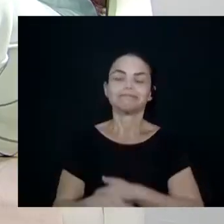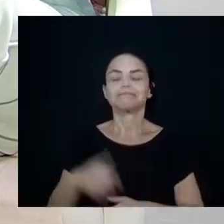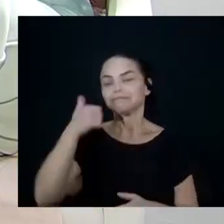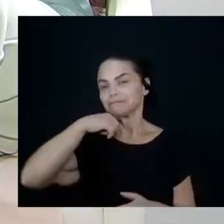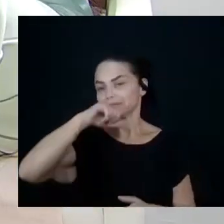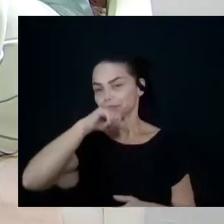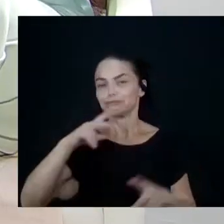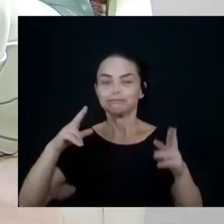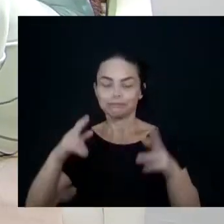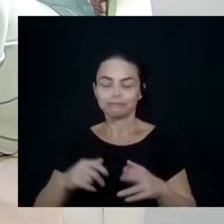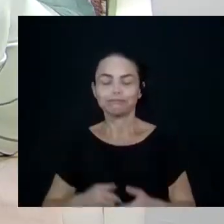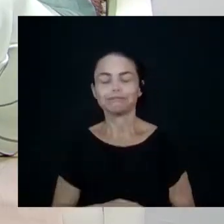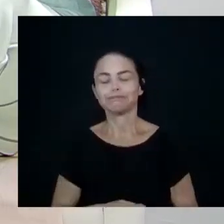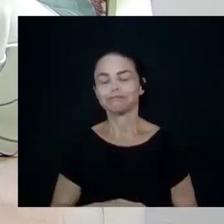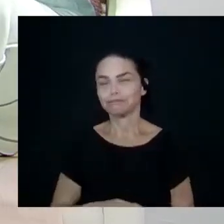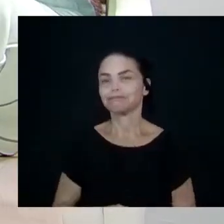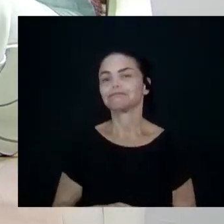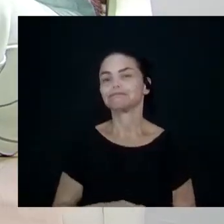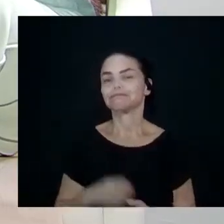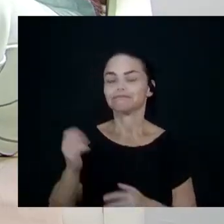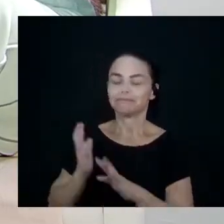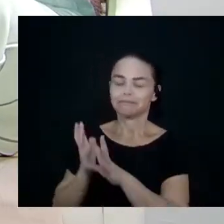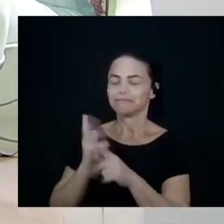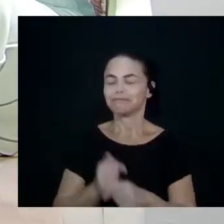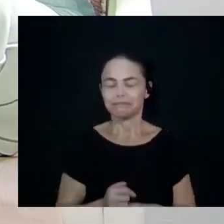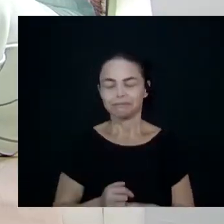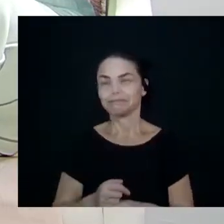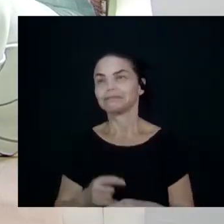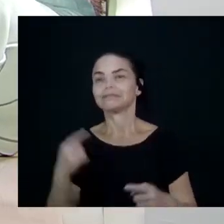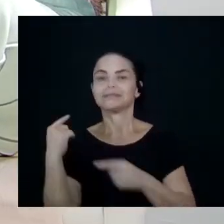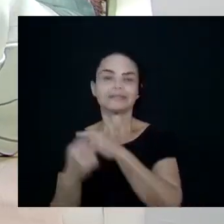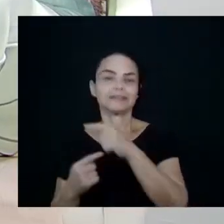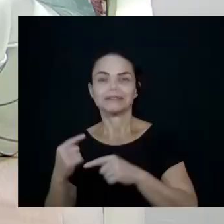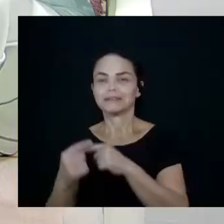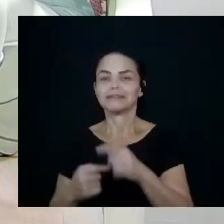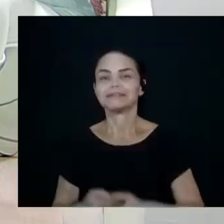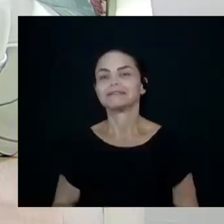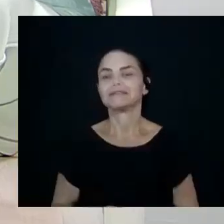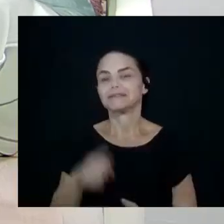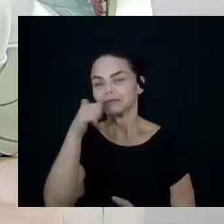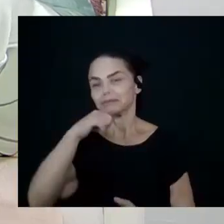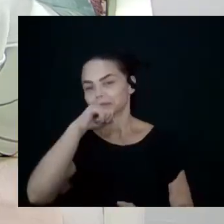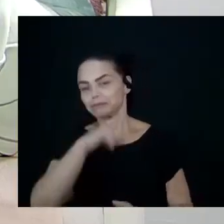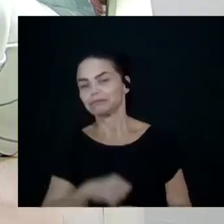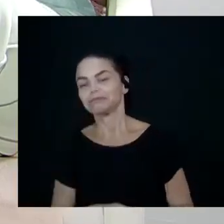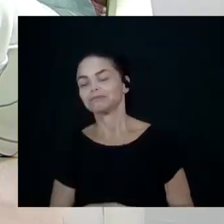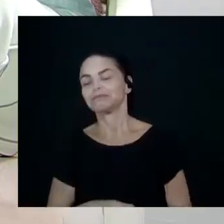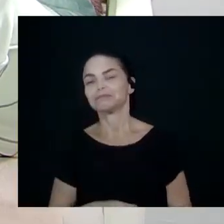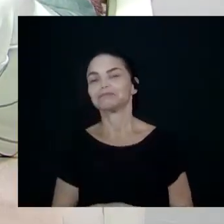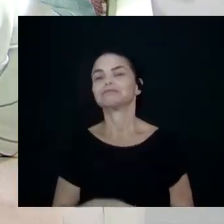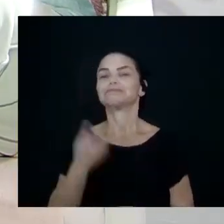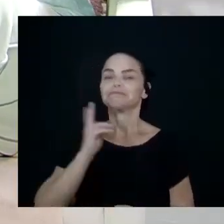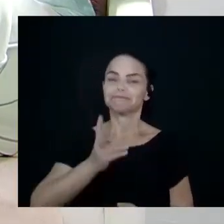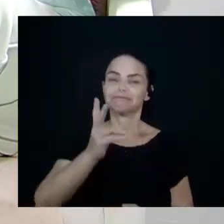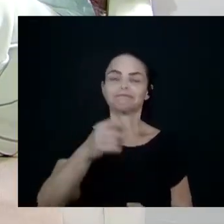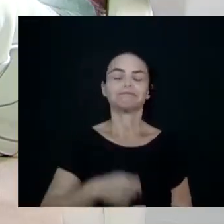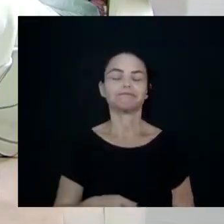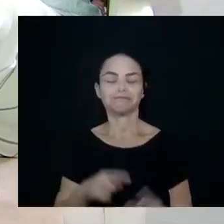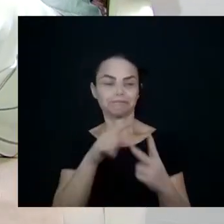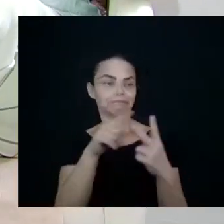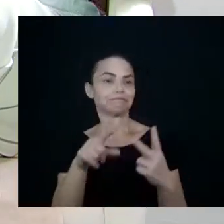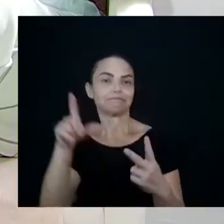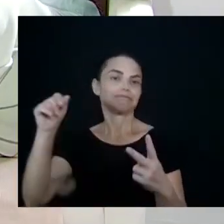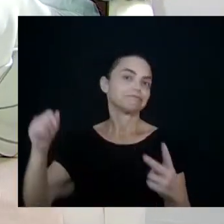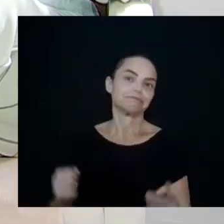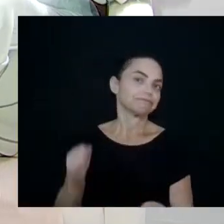trabalhar e ser mãe ao mesmo tempo. Porque nós viemos de um paradoxo de que a mulher tinha que, na maternidade, tinha que escolher uma coisa